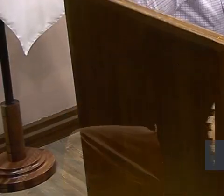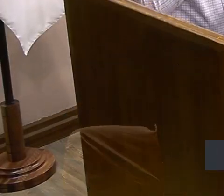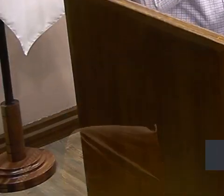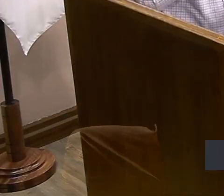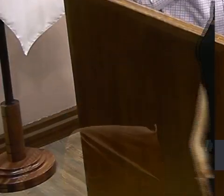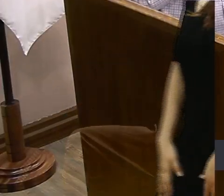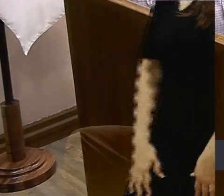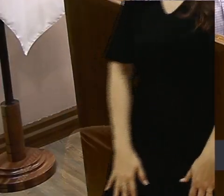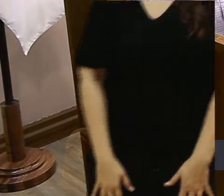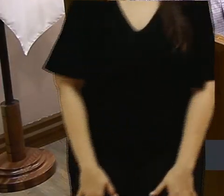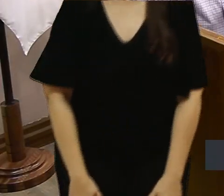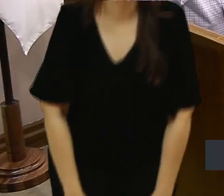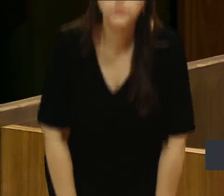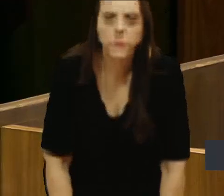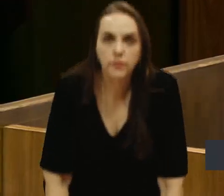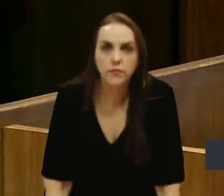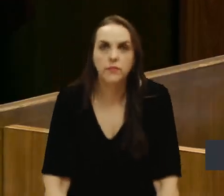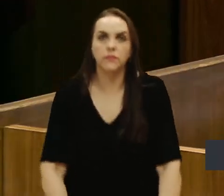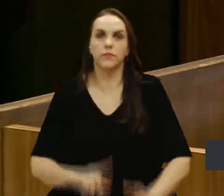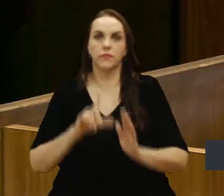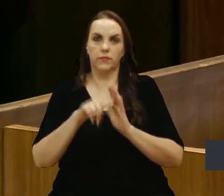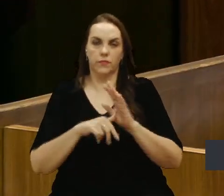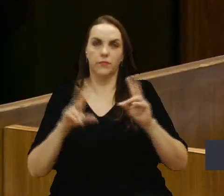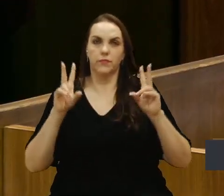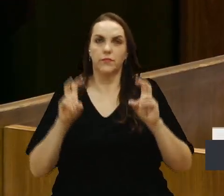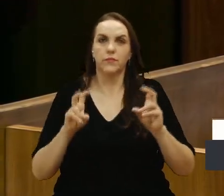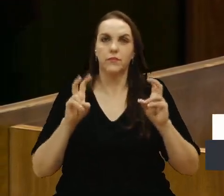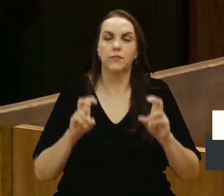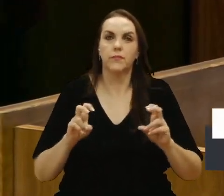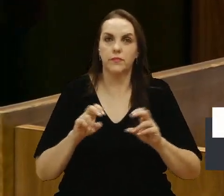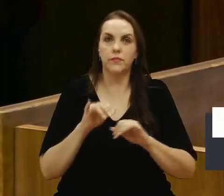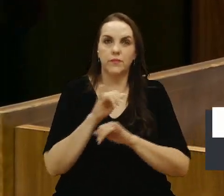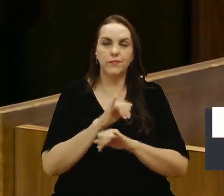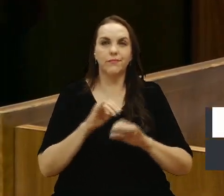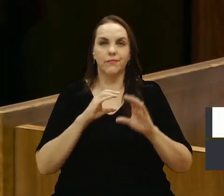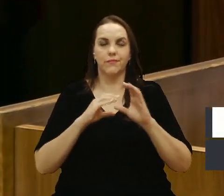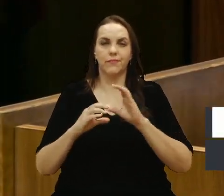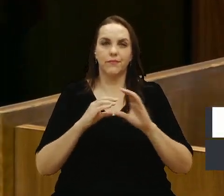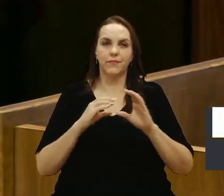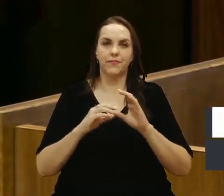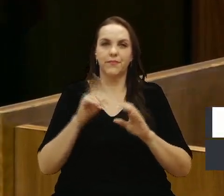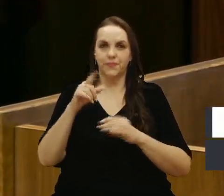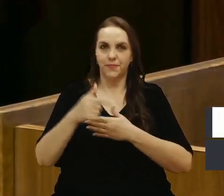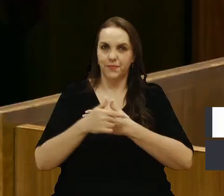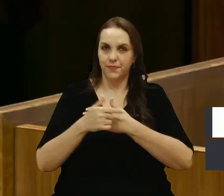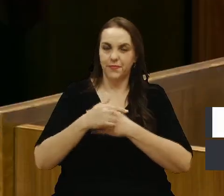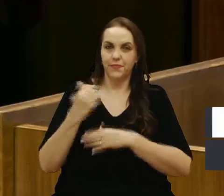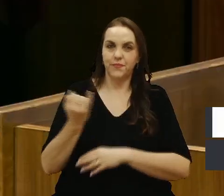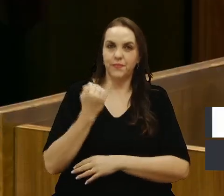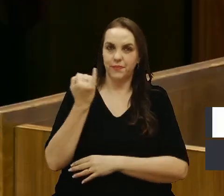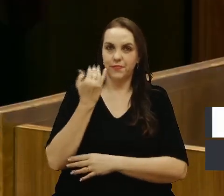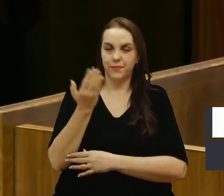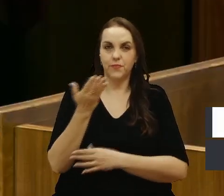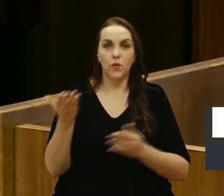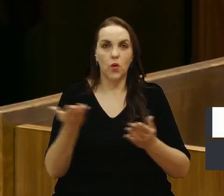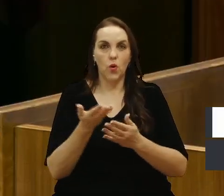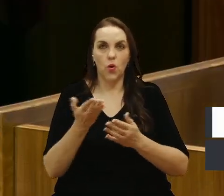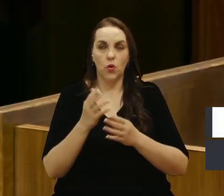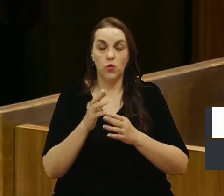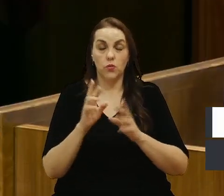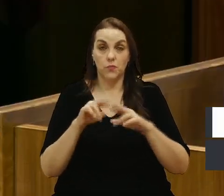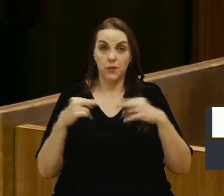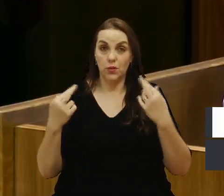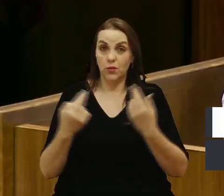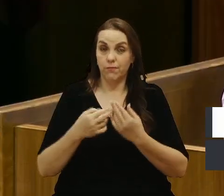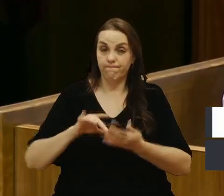e sempre que possível eu mencionarei isso. Hoje, então, é uma agenda concreta de política pública que